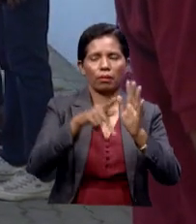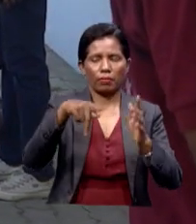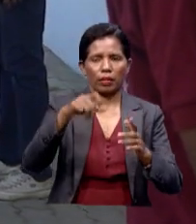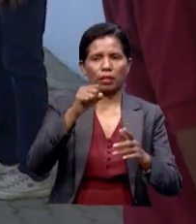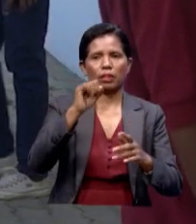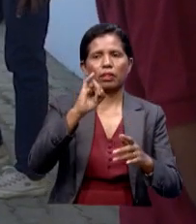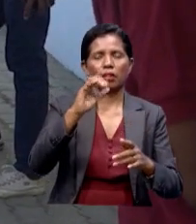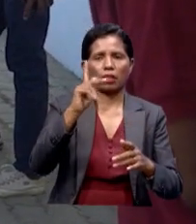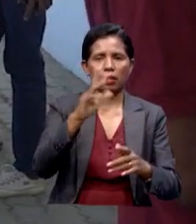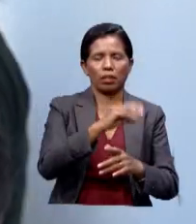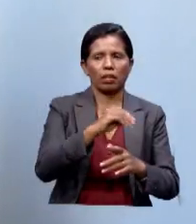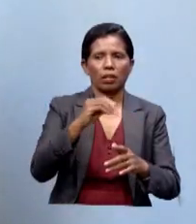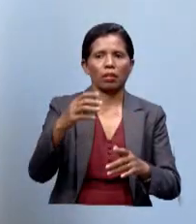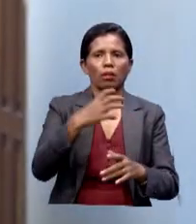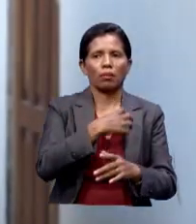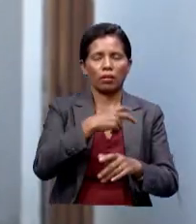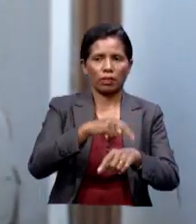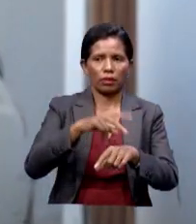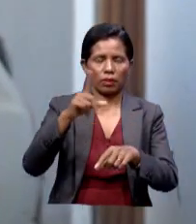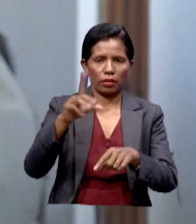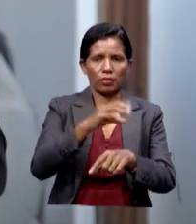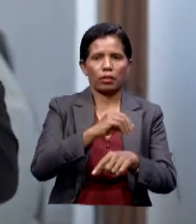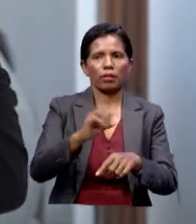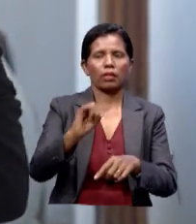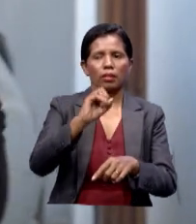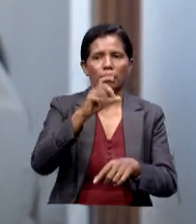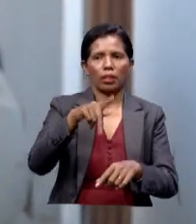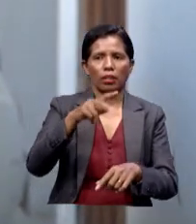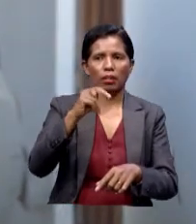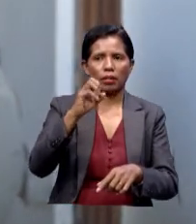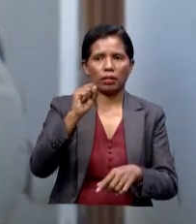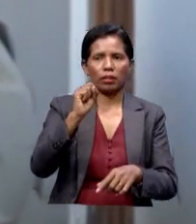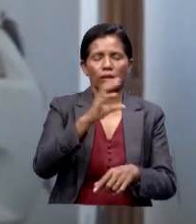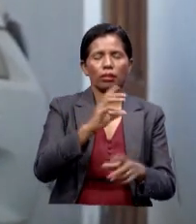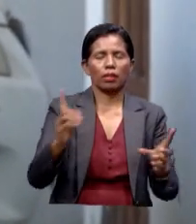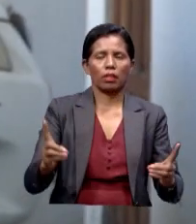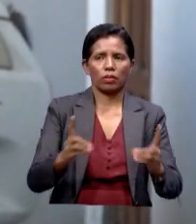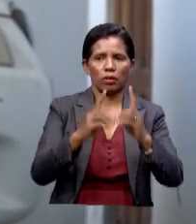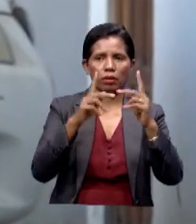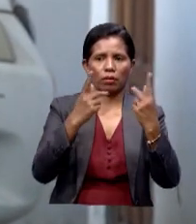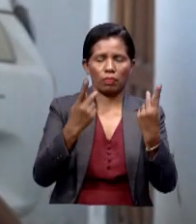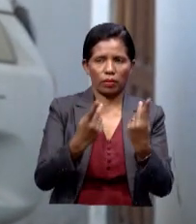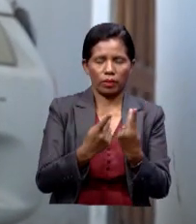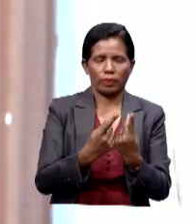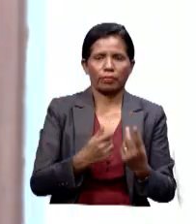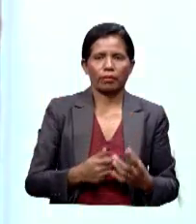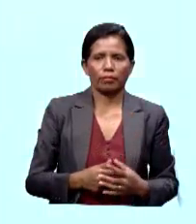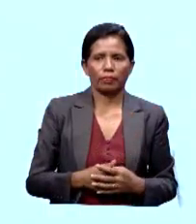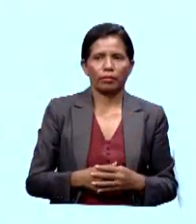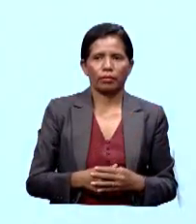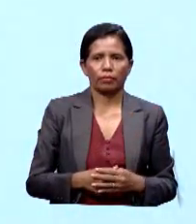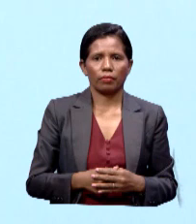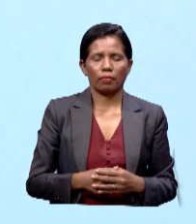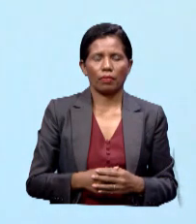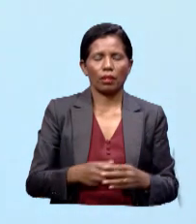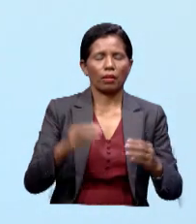Investigação Criminal na Polícia Nacional Científica e Investigação Criminal, onde assorou a companhia Lotaria Bedford. Enquanto o